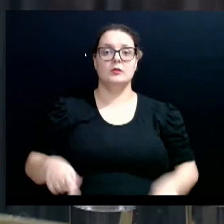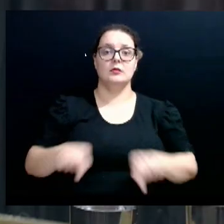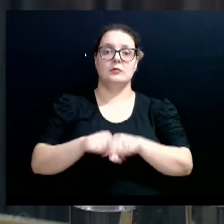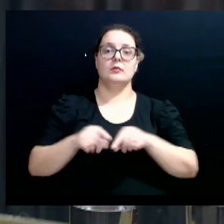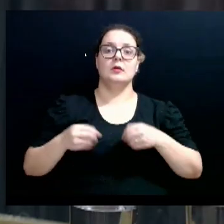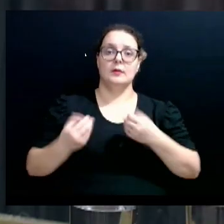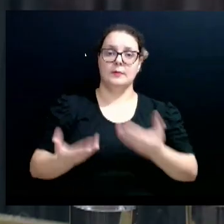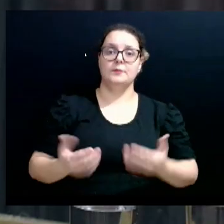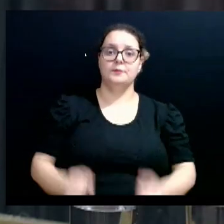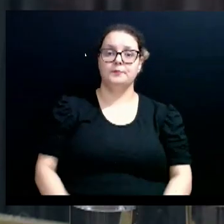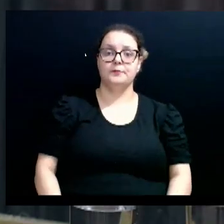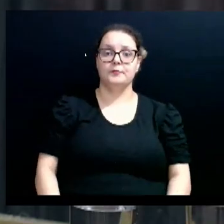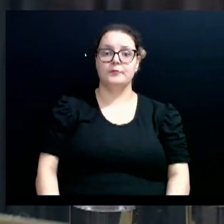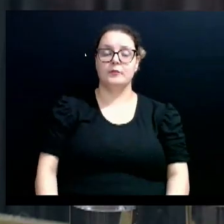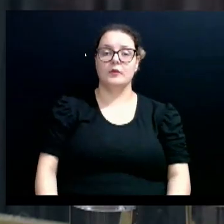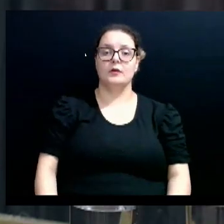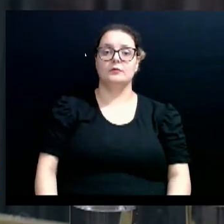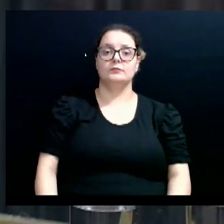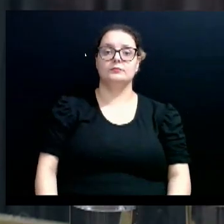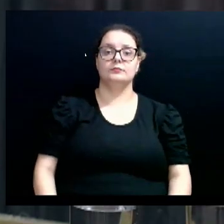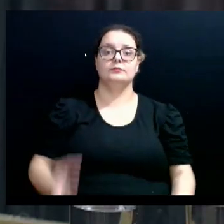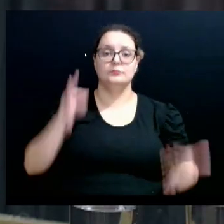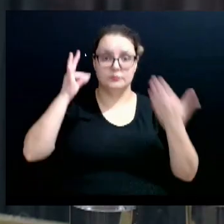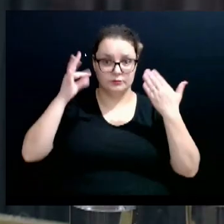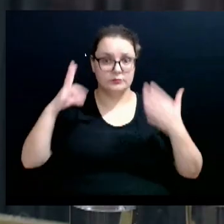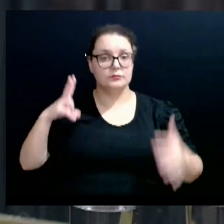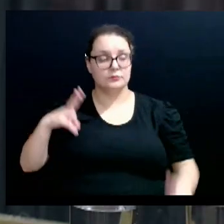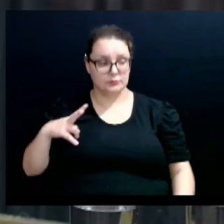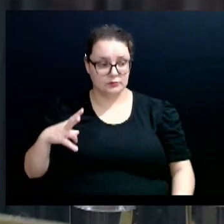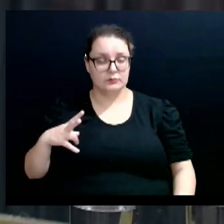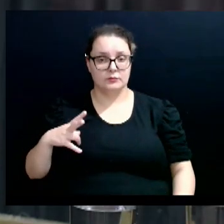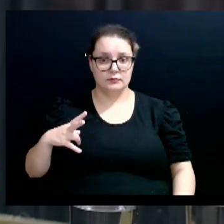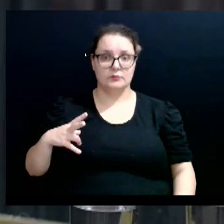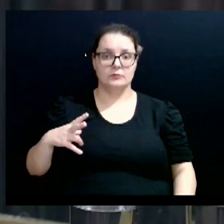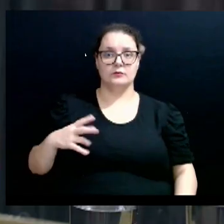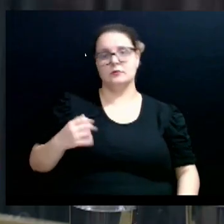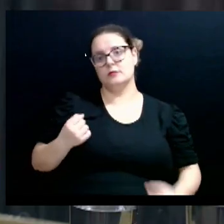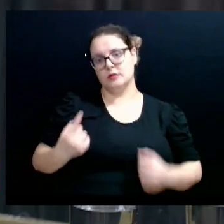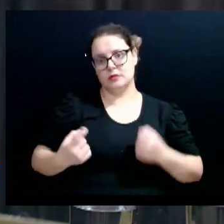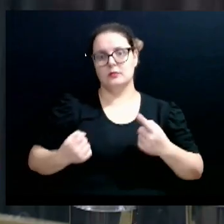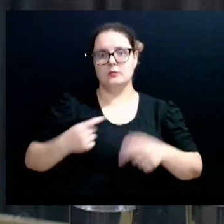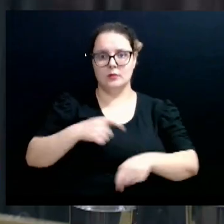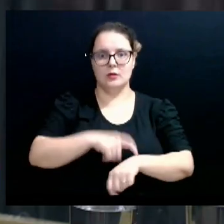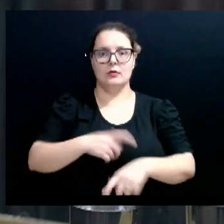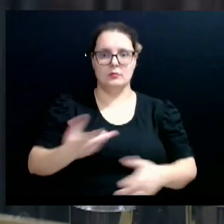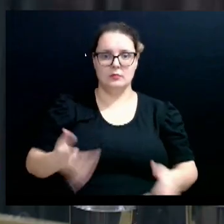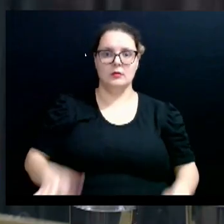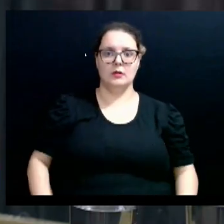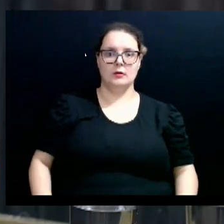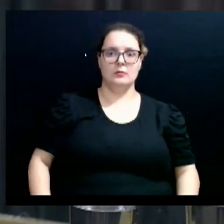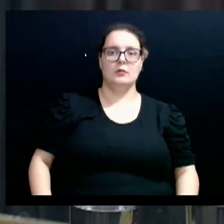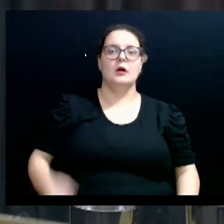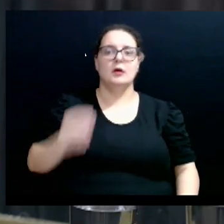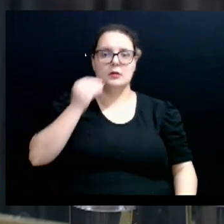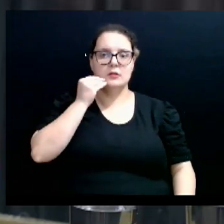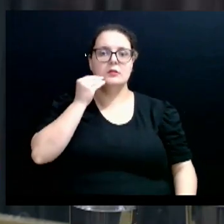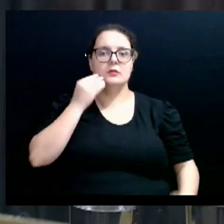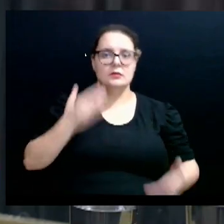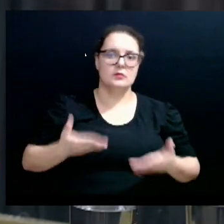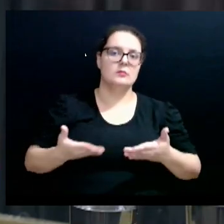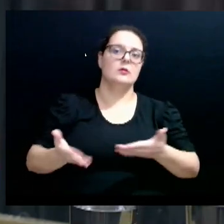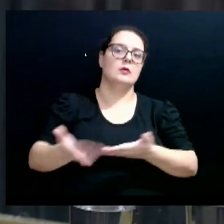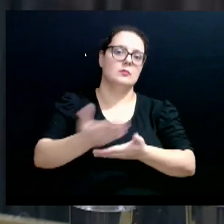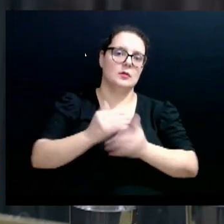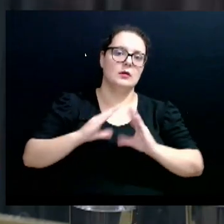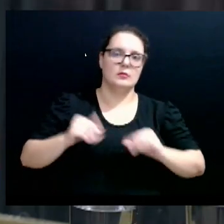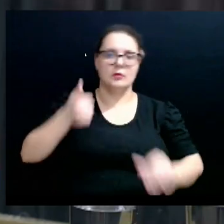a terapia individual nos casos, são poucos os horários, né, mas a gente também oferece para acolher essas mães que estão num